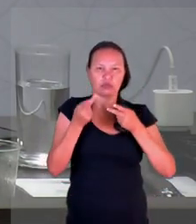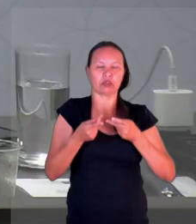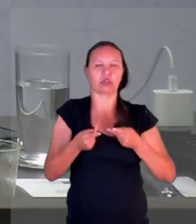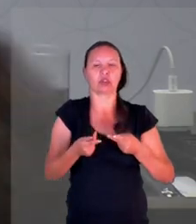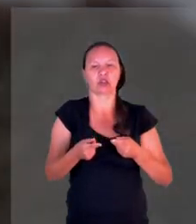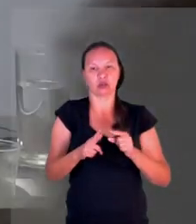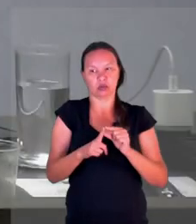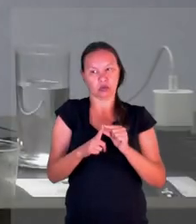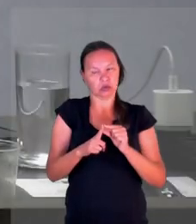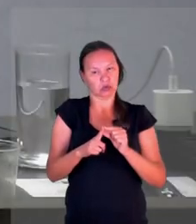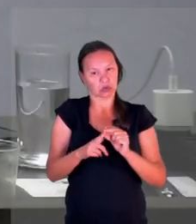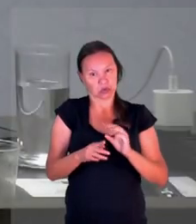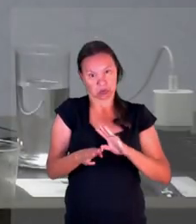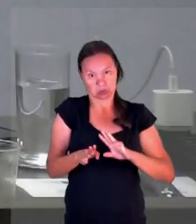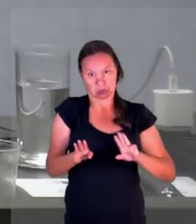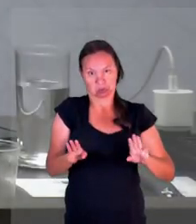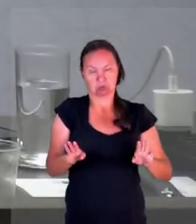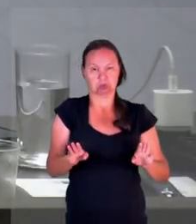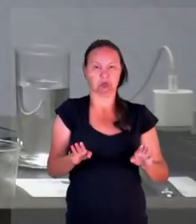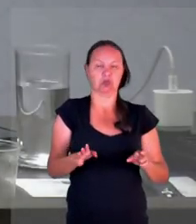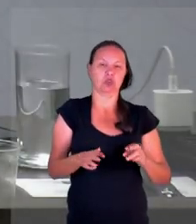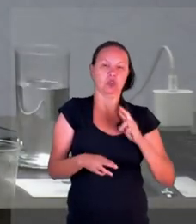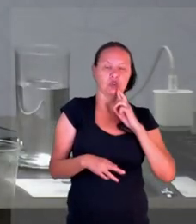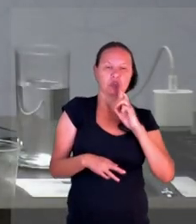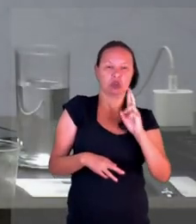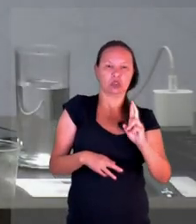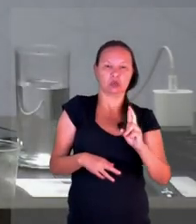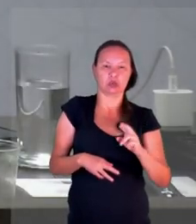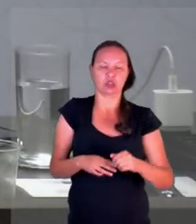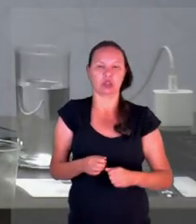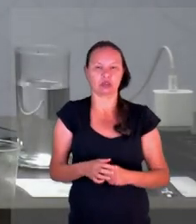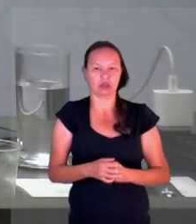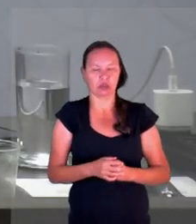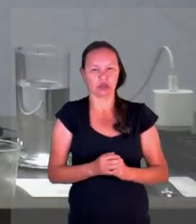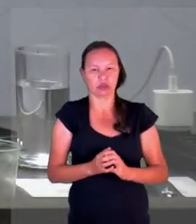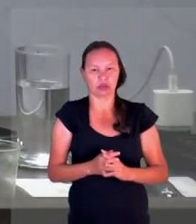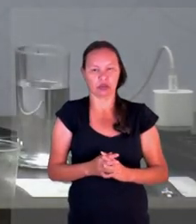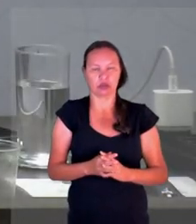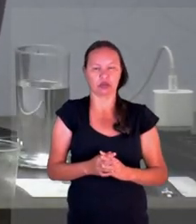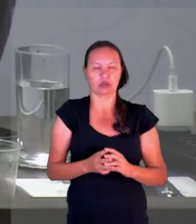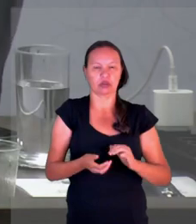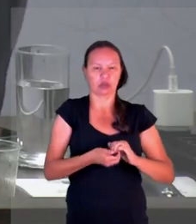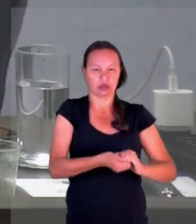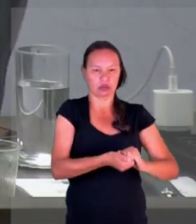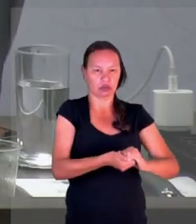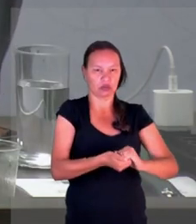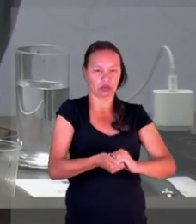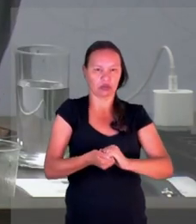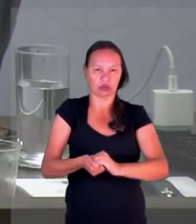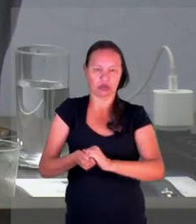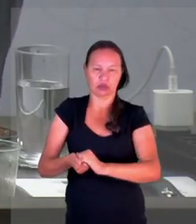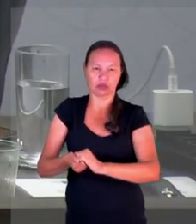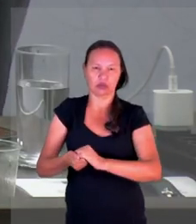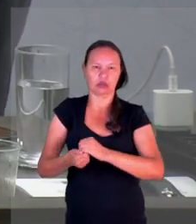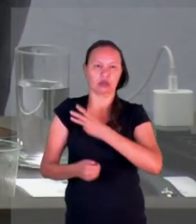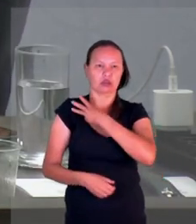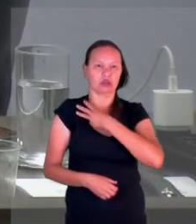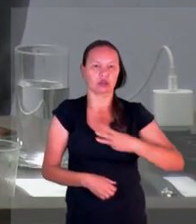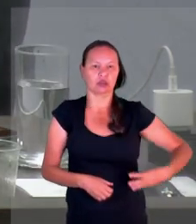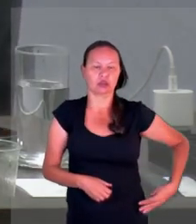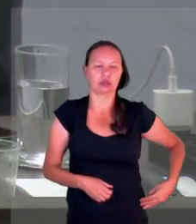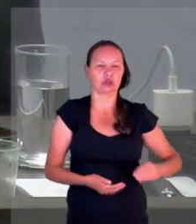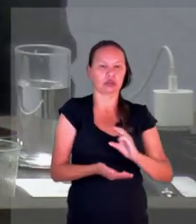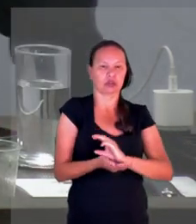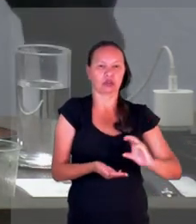responsável é corresponsável né bem eu queria saudar o próprio Conselho Nacional por